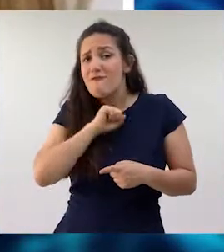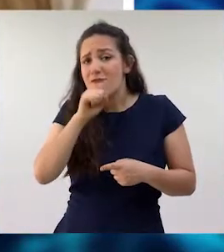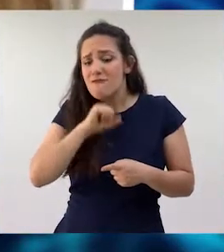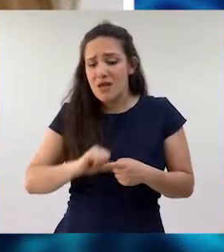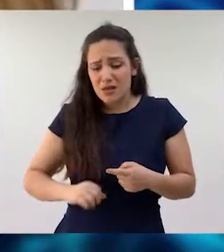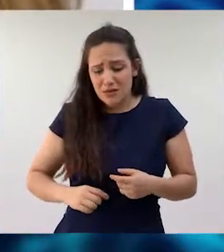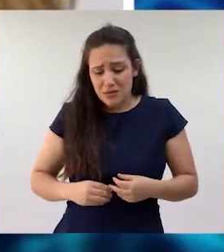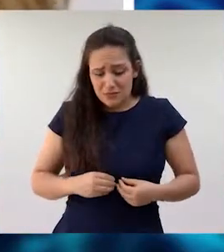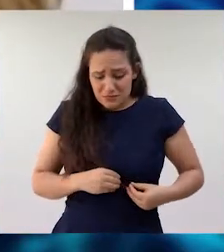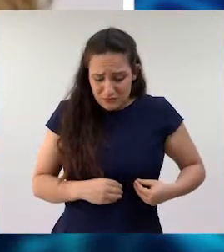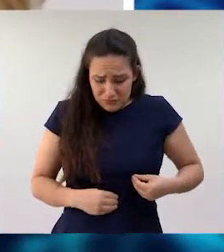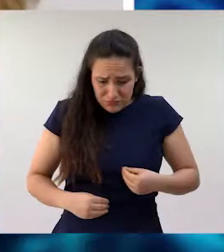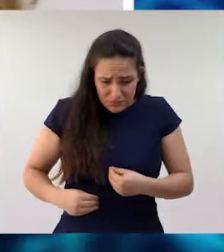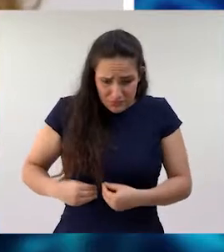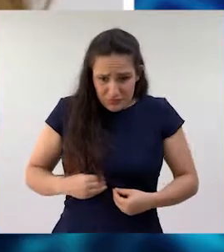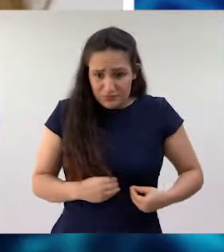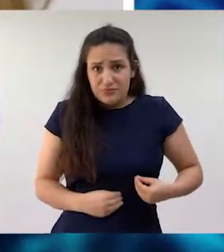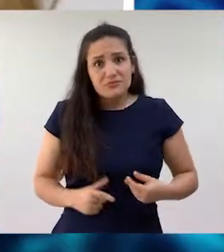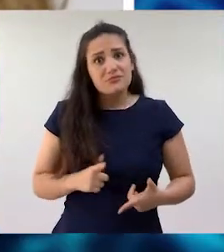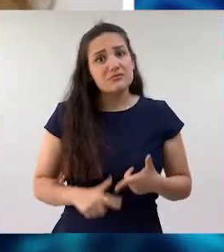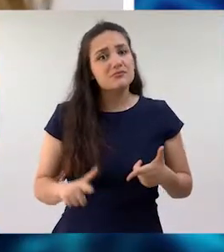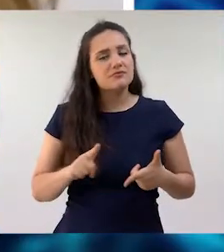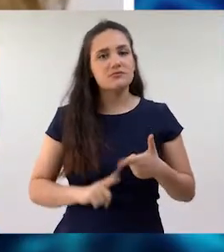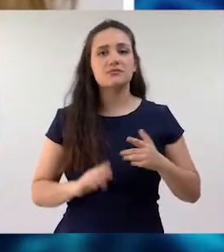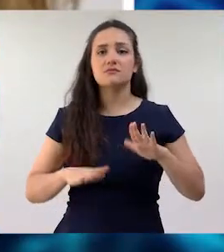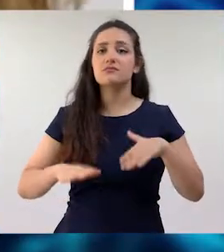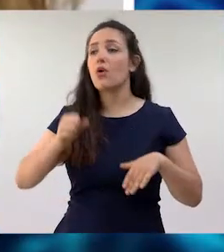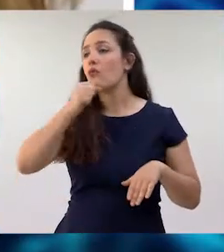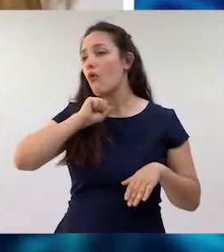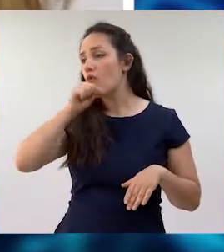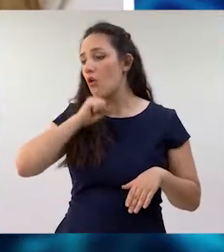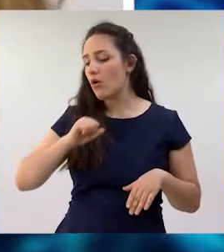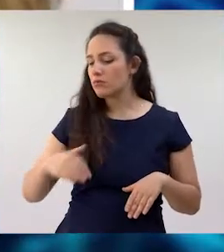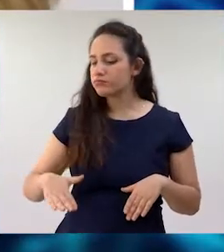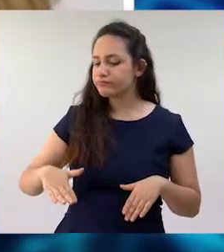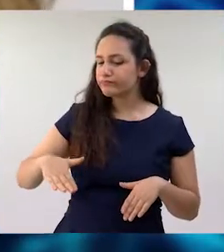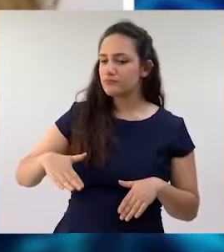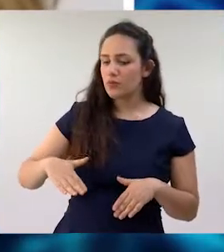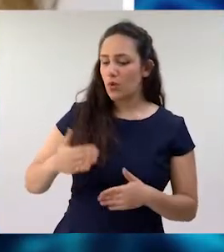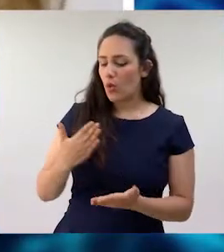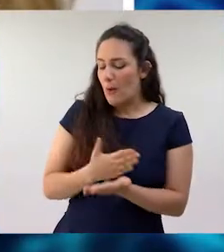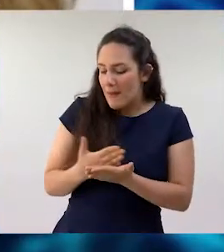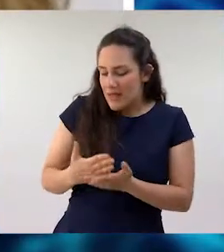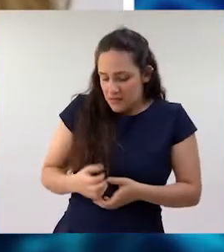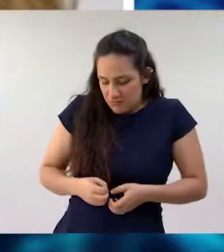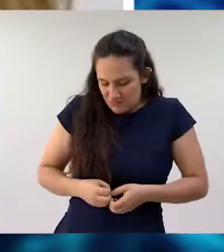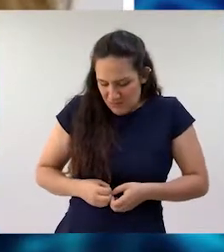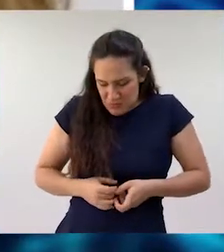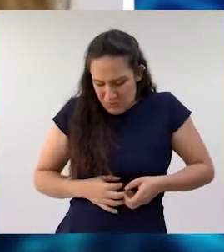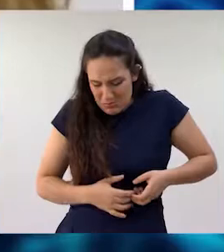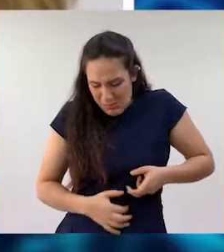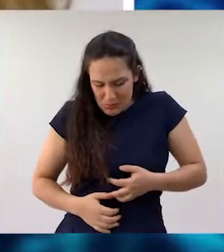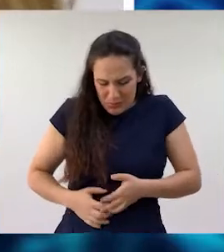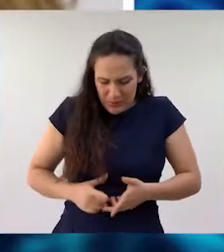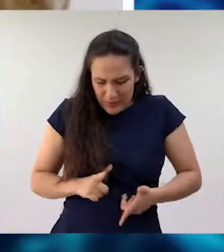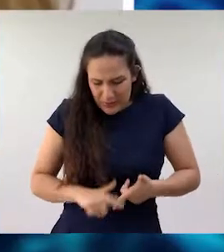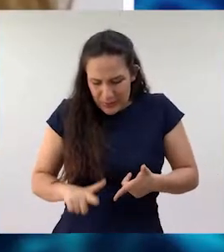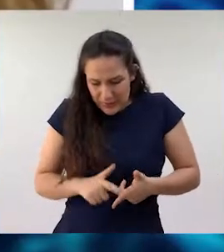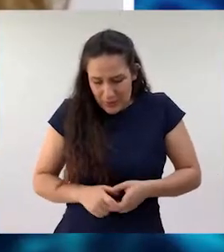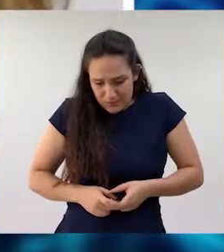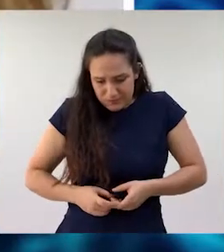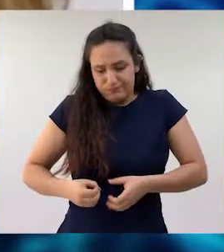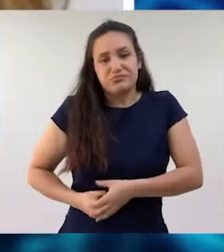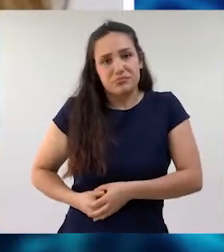nós estamos sujeitos pela própria idade, pelo próprio envelhecimento, ao surgimento de tumores